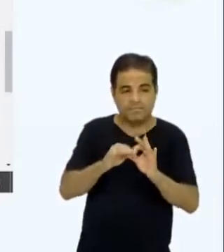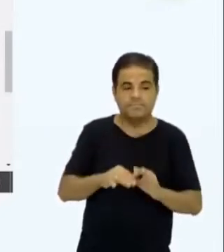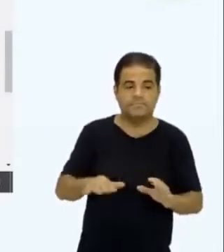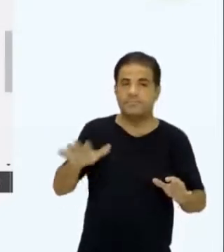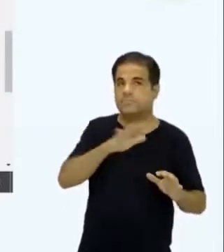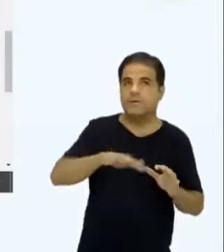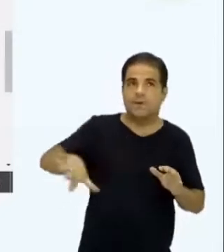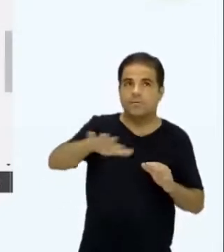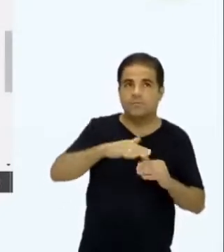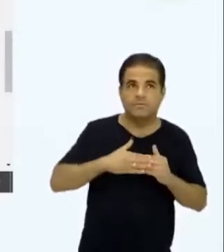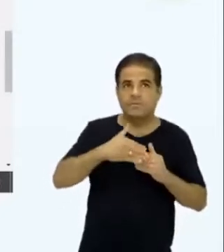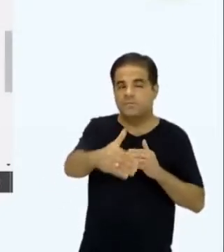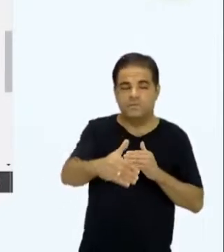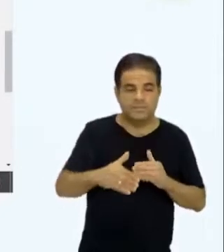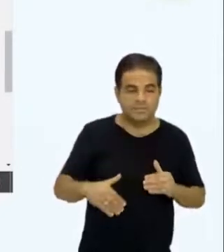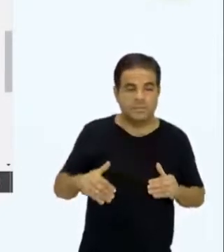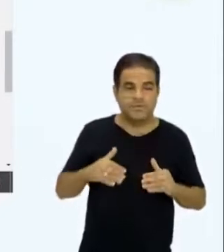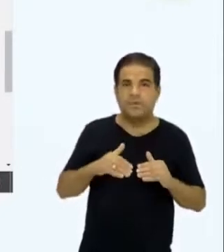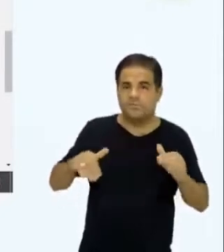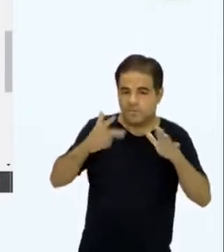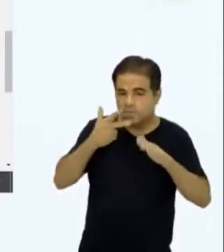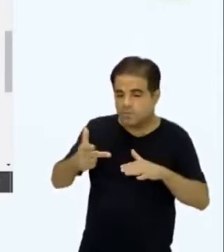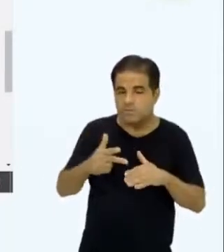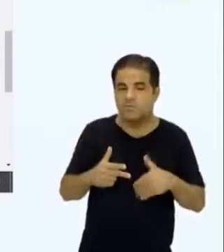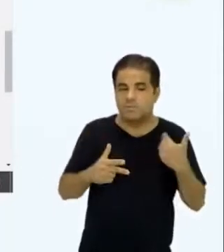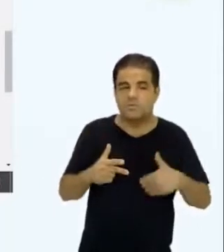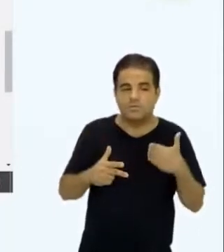o positivo também.